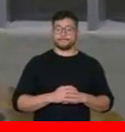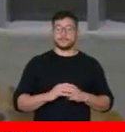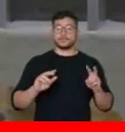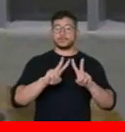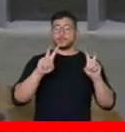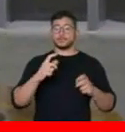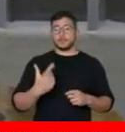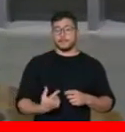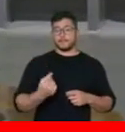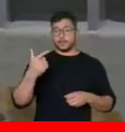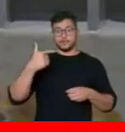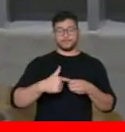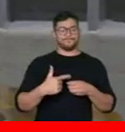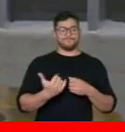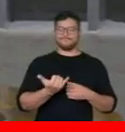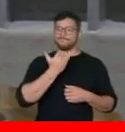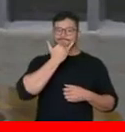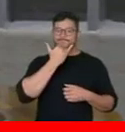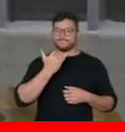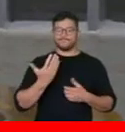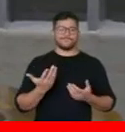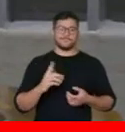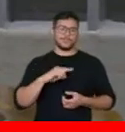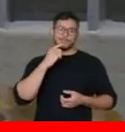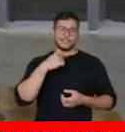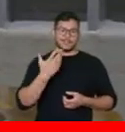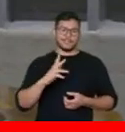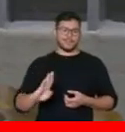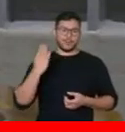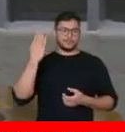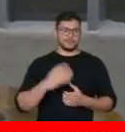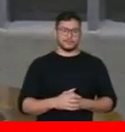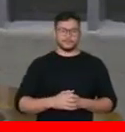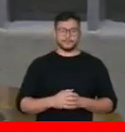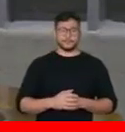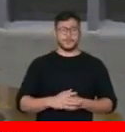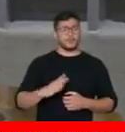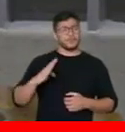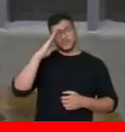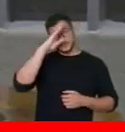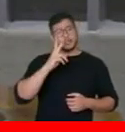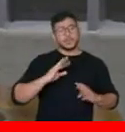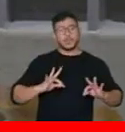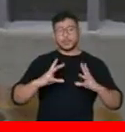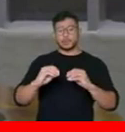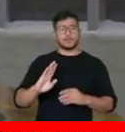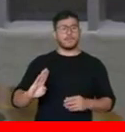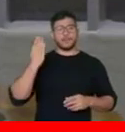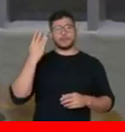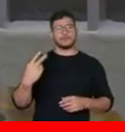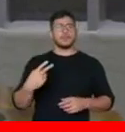uma farsa. Aliás, Bolsonaro é um farsante. Nada que ele faz pode ser levado a sério. Agora é